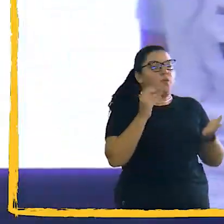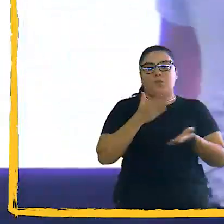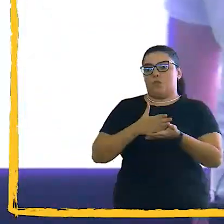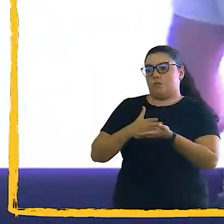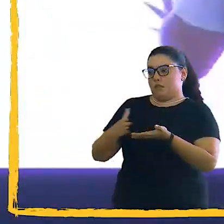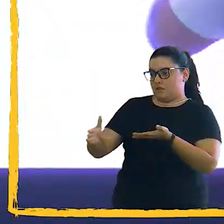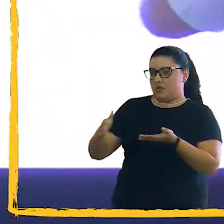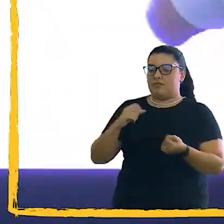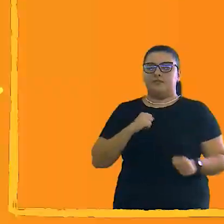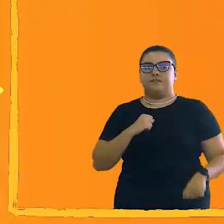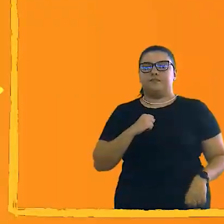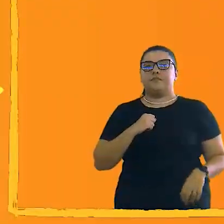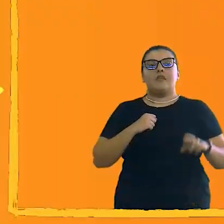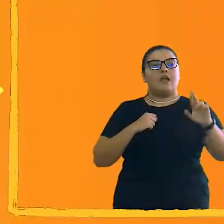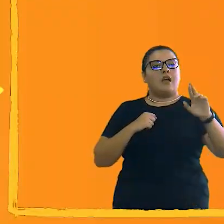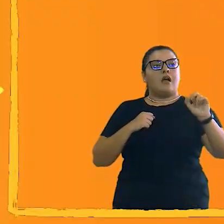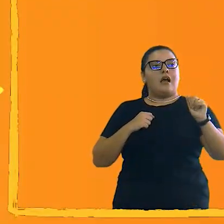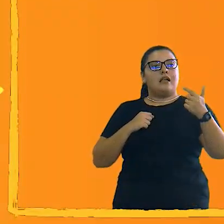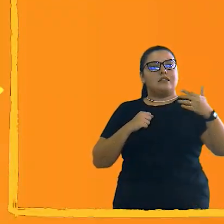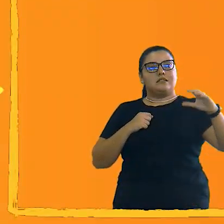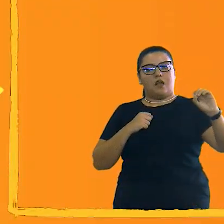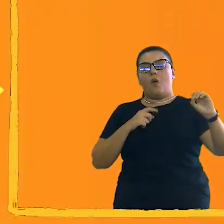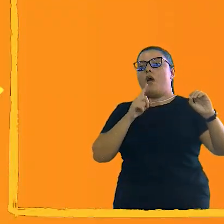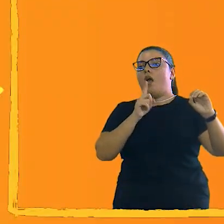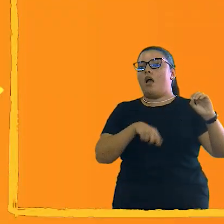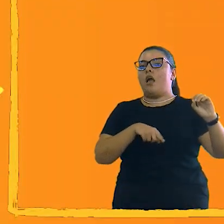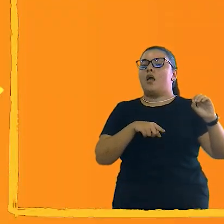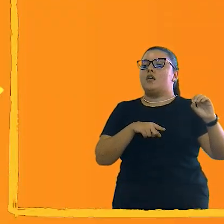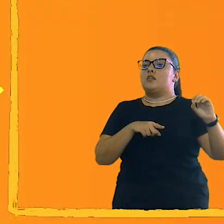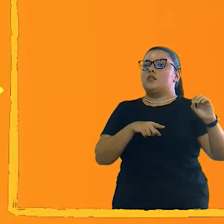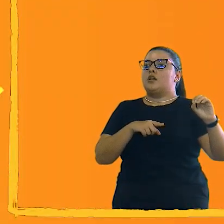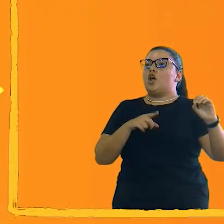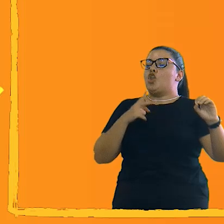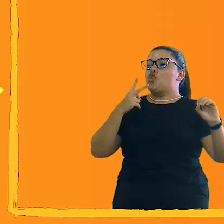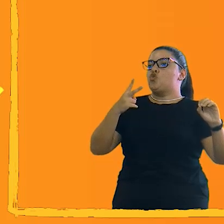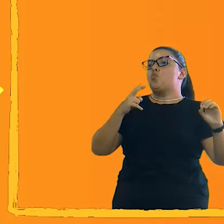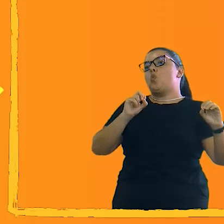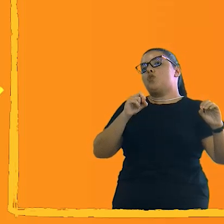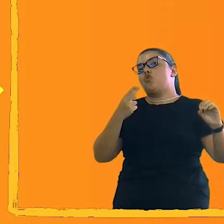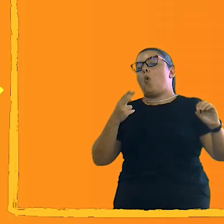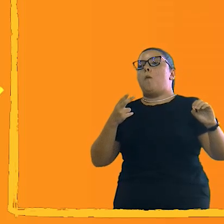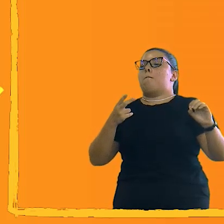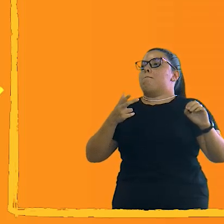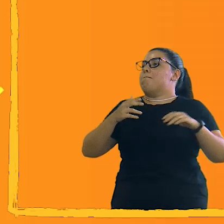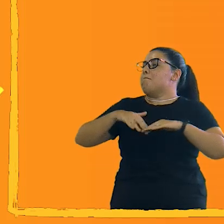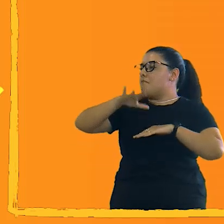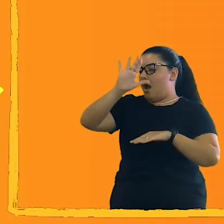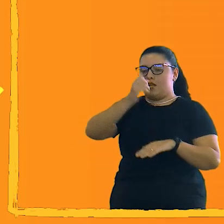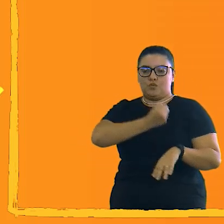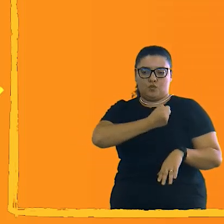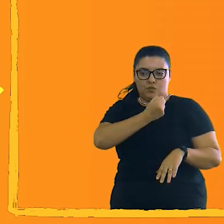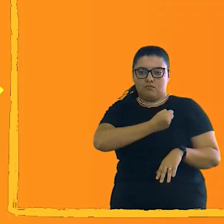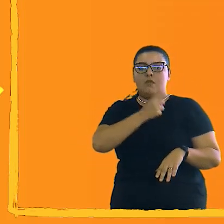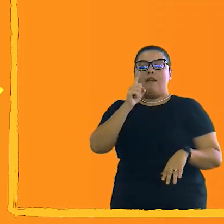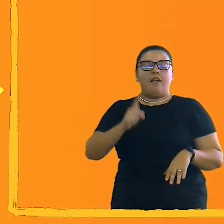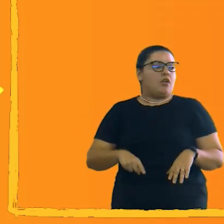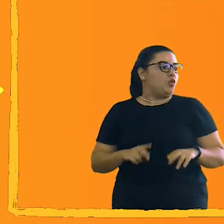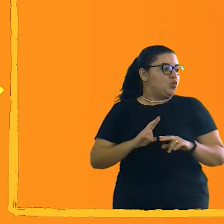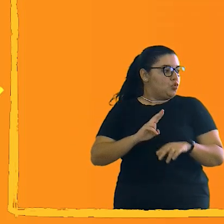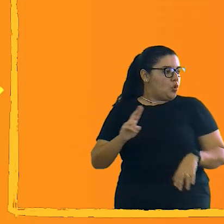começar razão a razão entre duas ou mais grandezas é calculada pelo